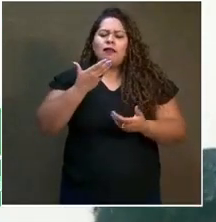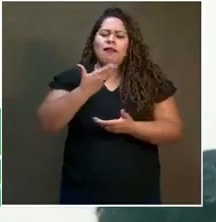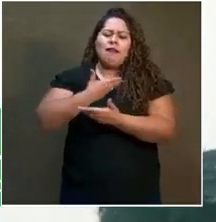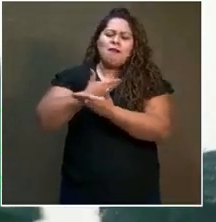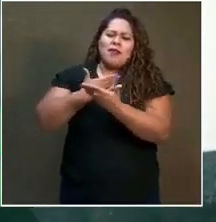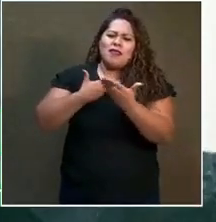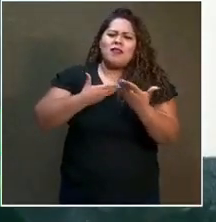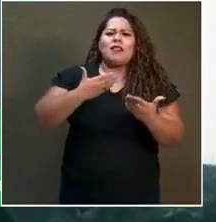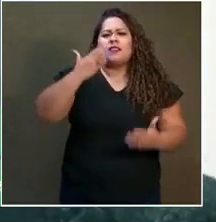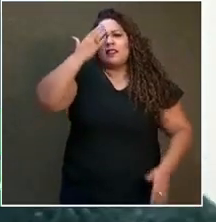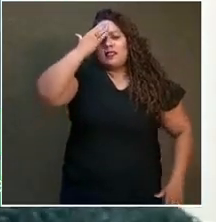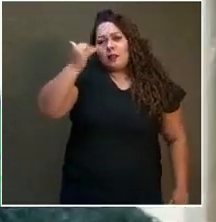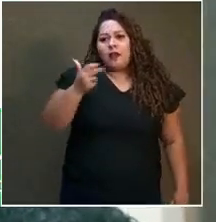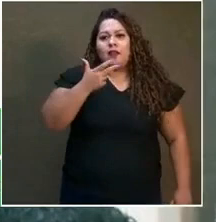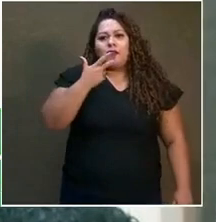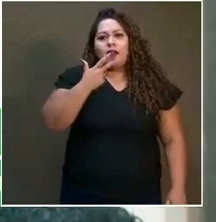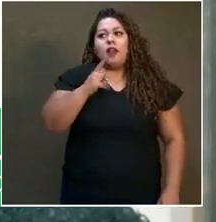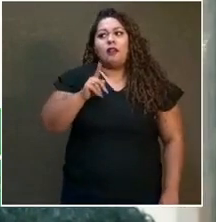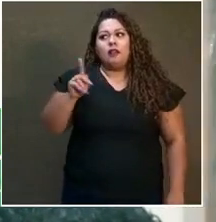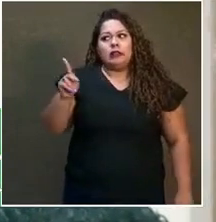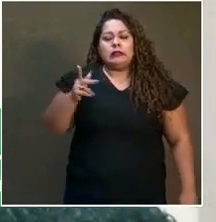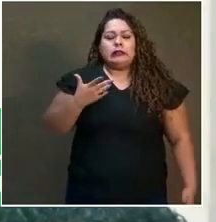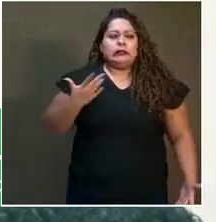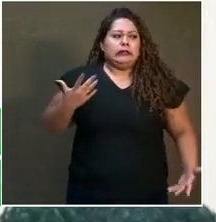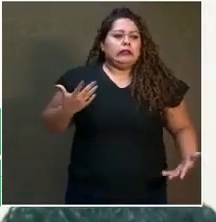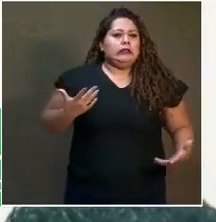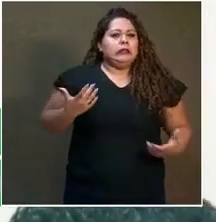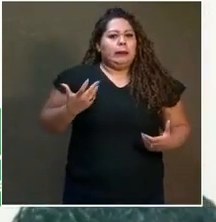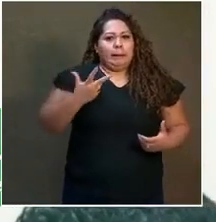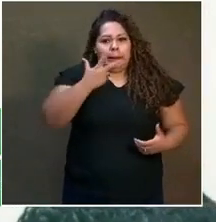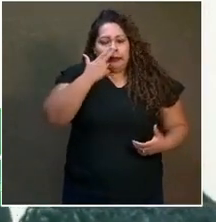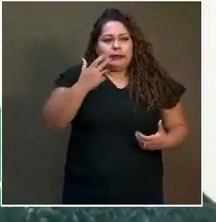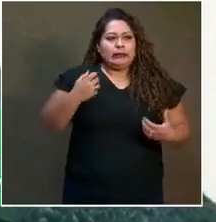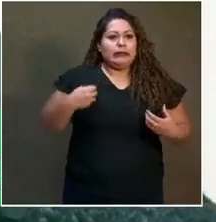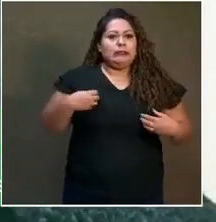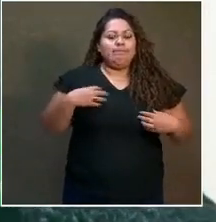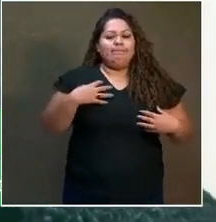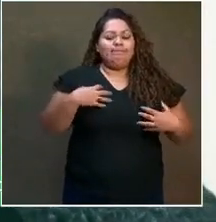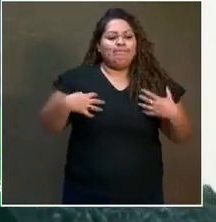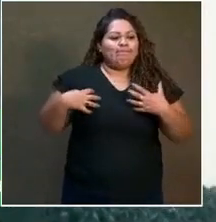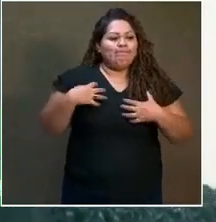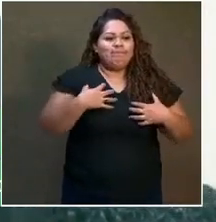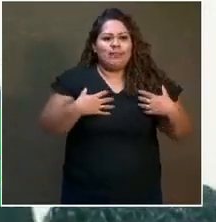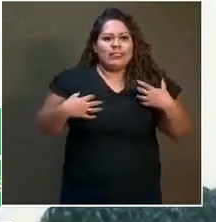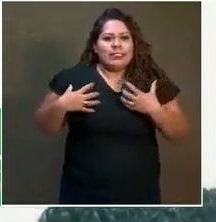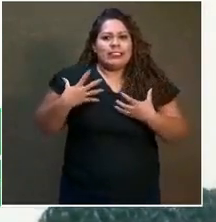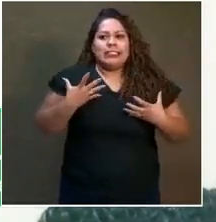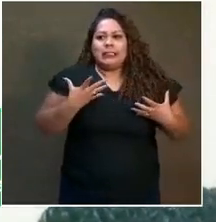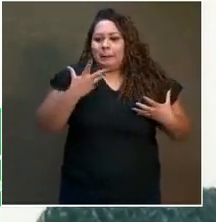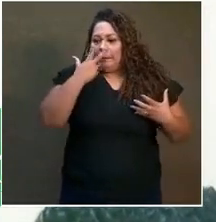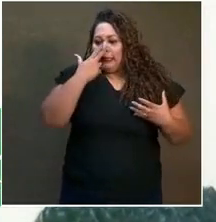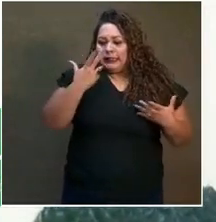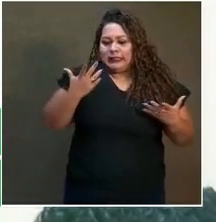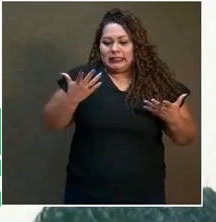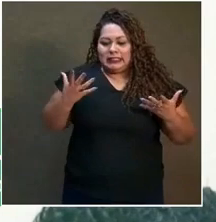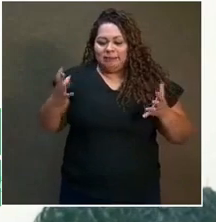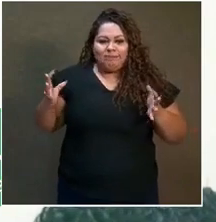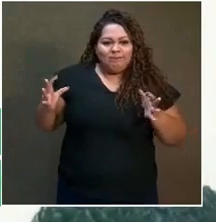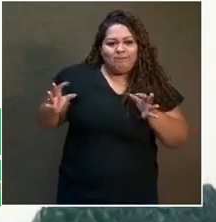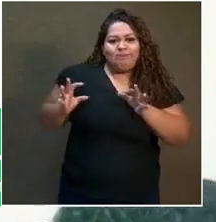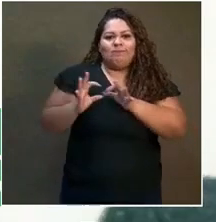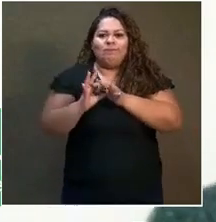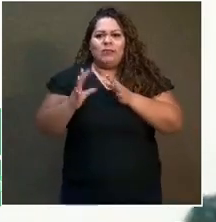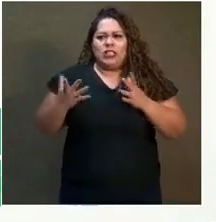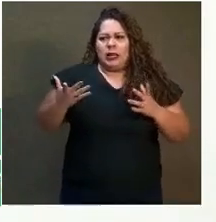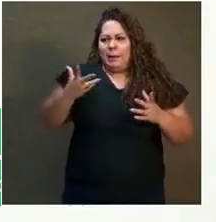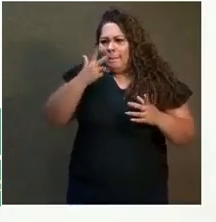que falavam que ele tinha uma dependência emocional. Uma dependência, alguns falaram aqui que era um abuso